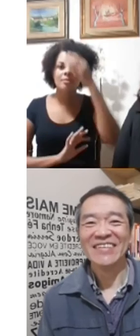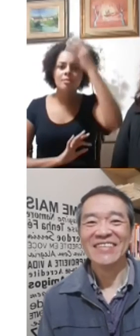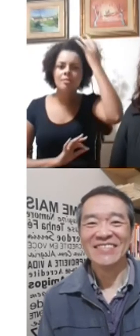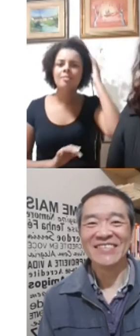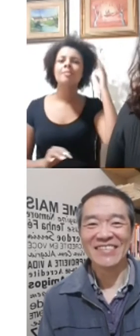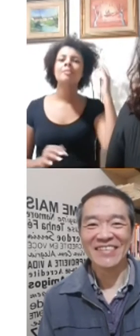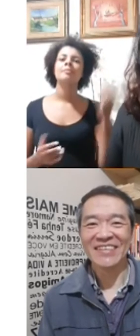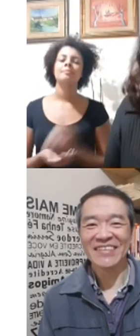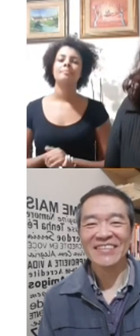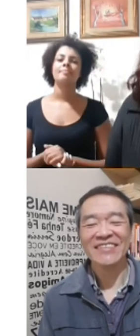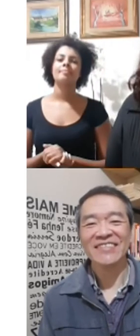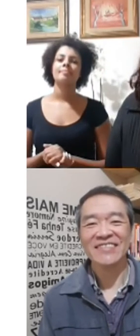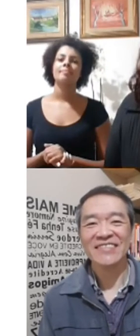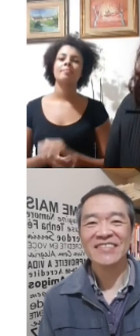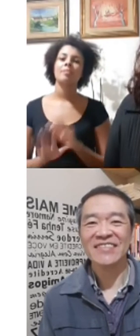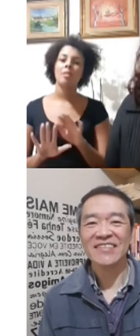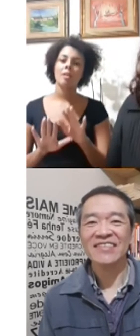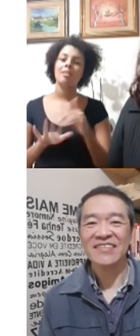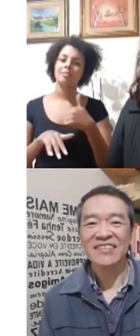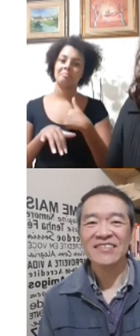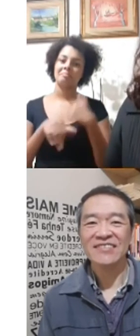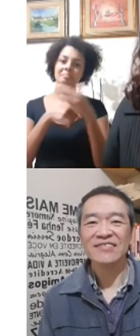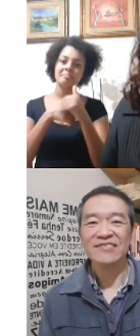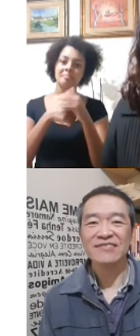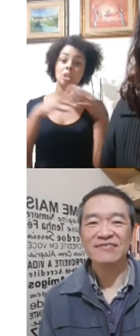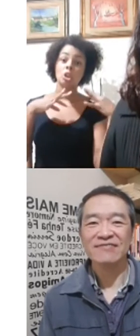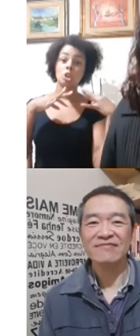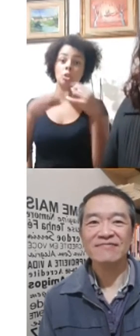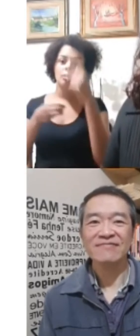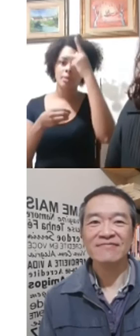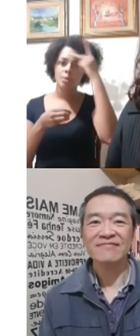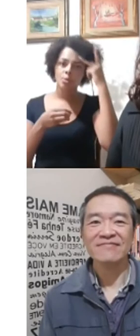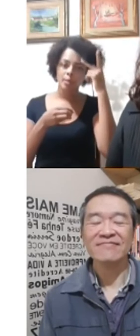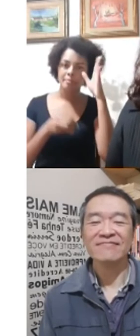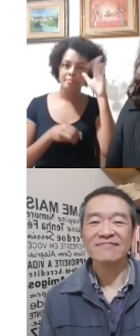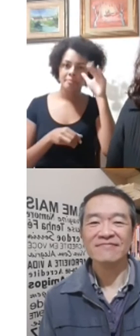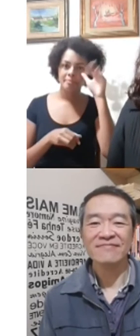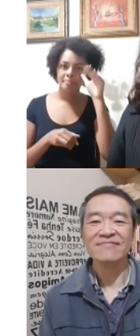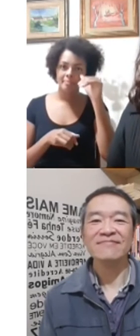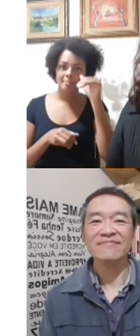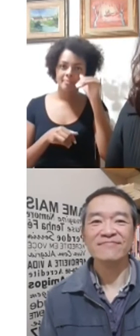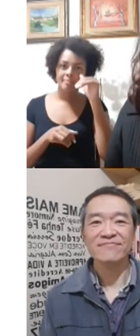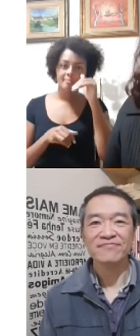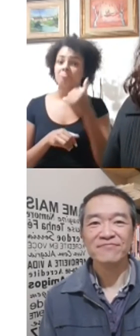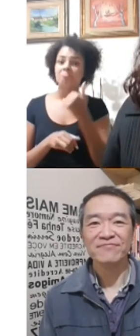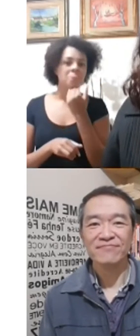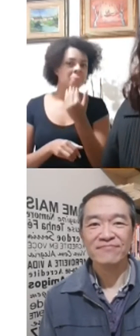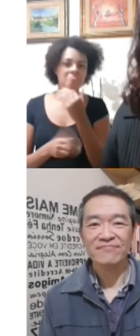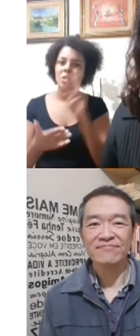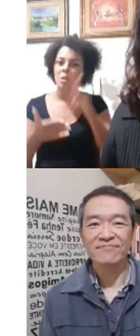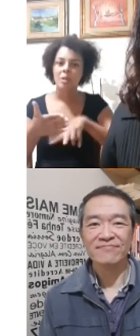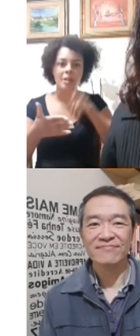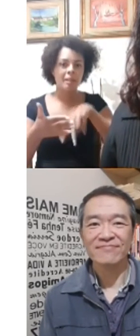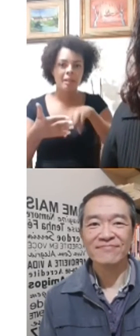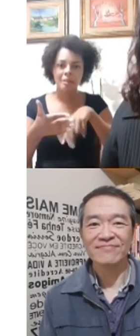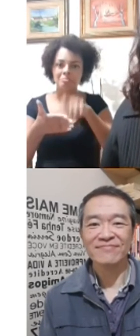não vai me responder? Olha, sim. com todo carinho, todas as pessoas que estão aqui nos acompanhando, não consigo ler o que